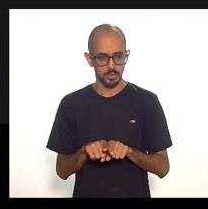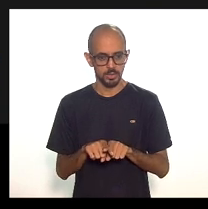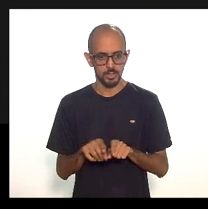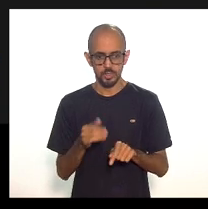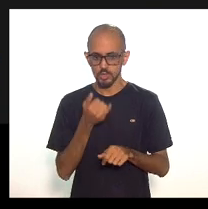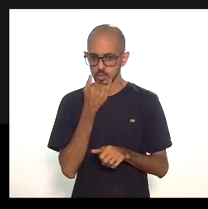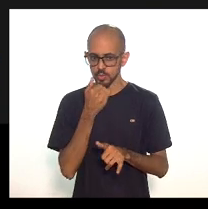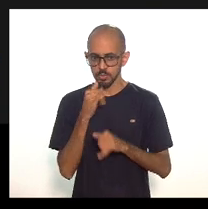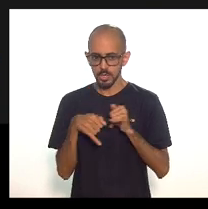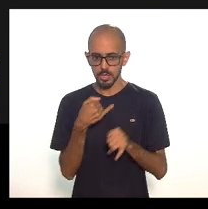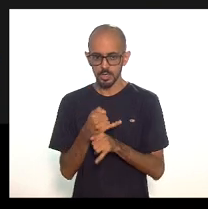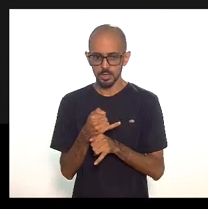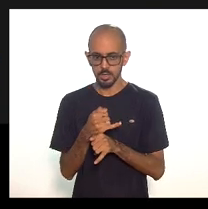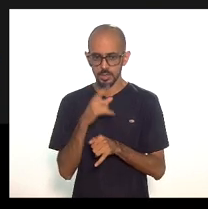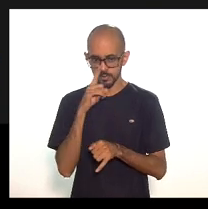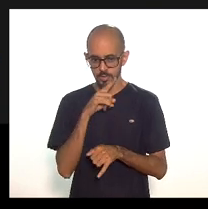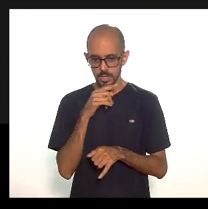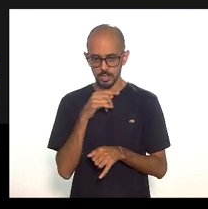Pode falar, deputada.